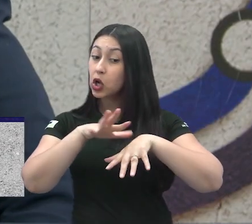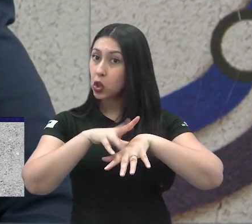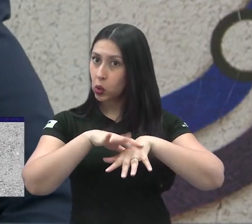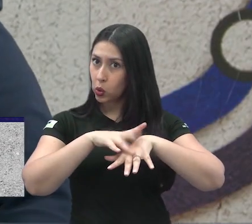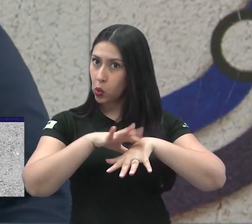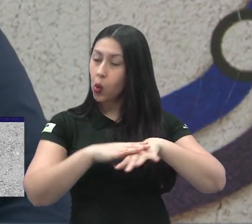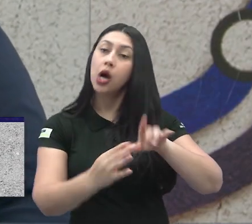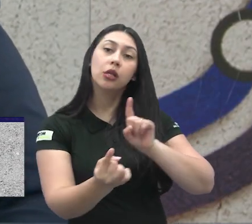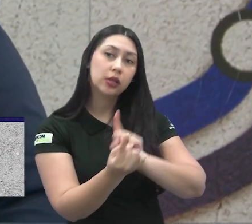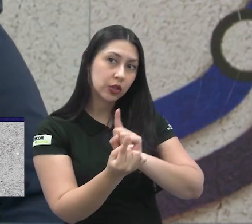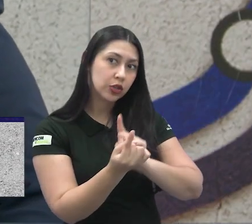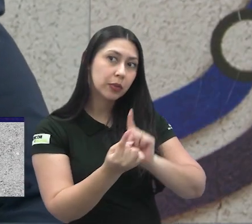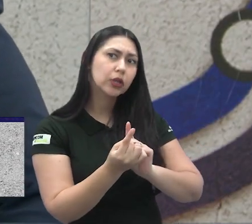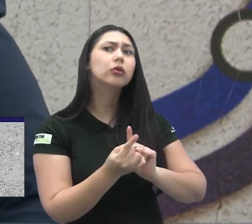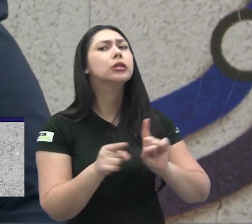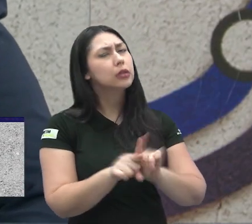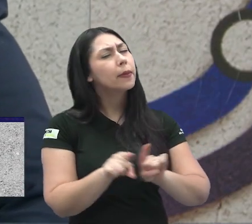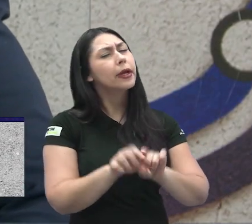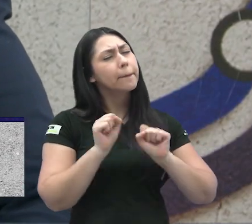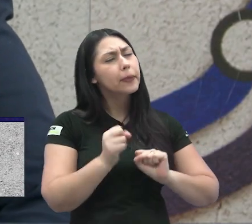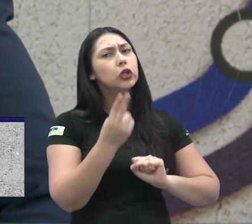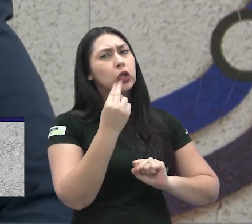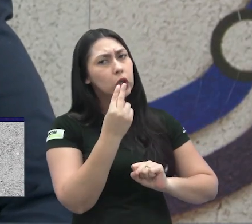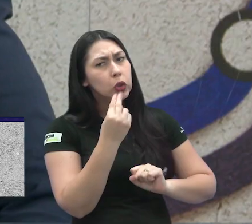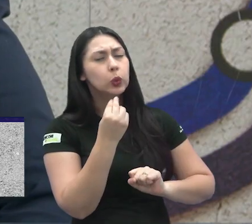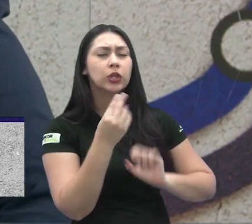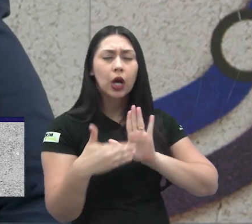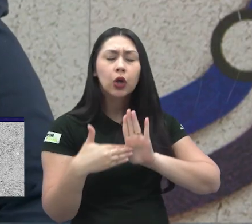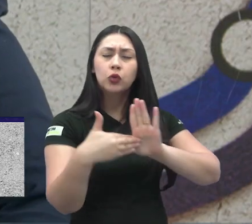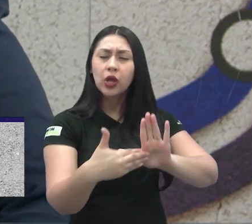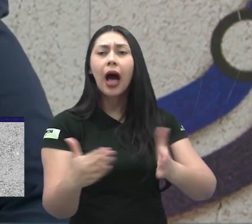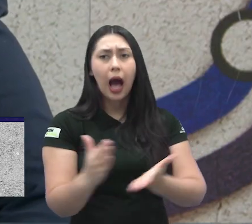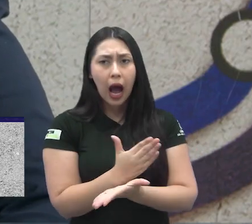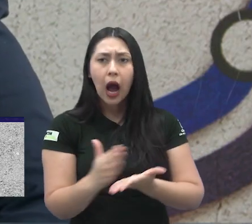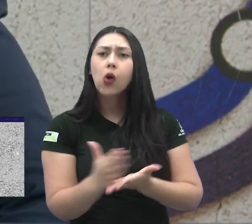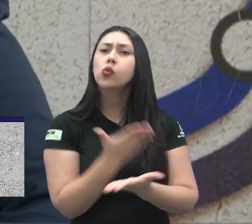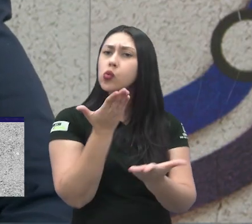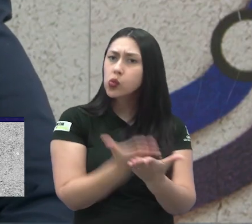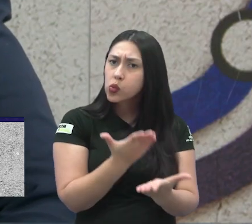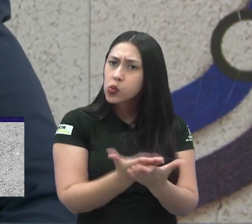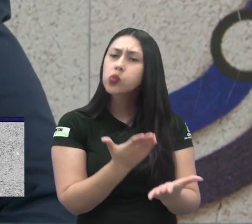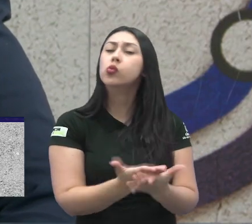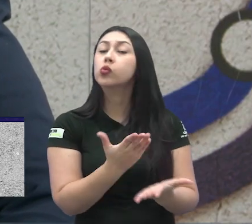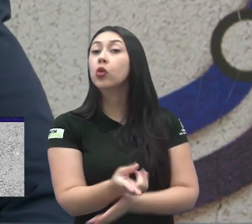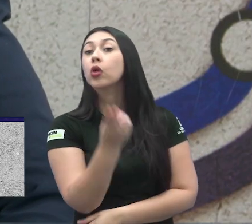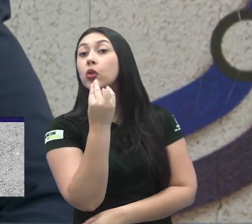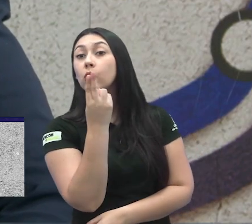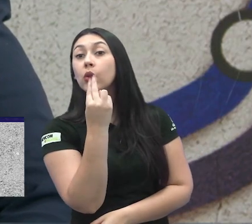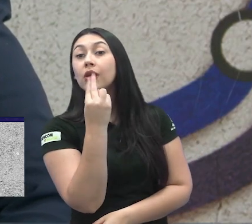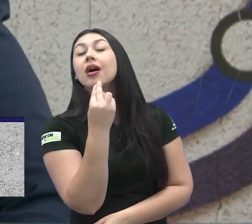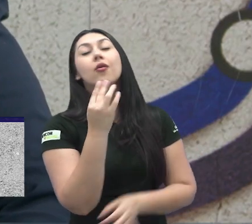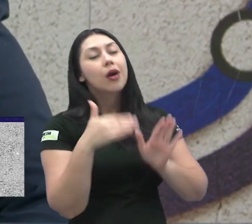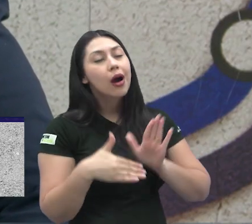né? Ele pode também atuar com a nutrição, tá? Muitos veterinários, inclusive, fazem a especialização em nutrição